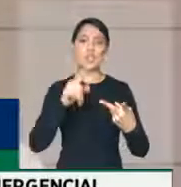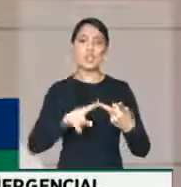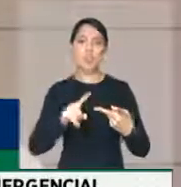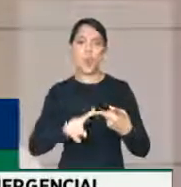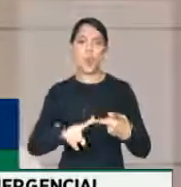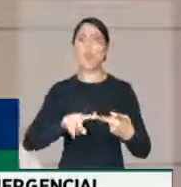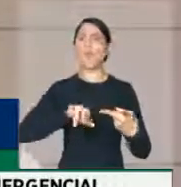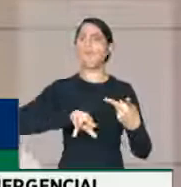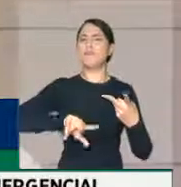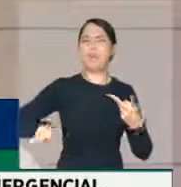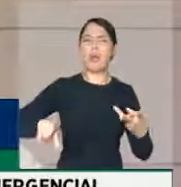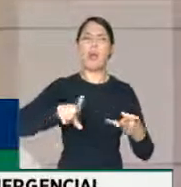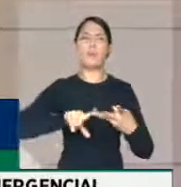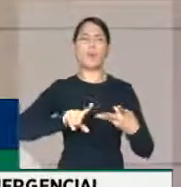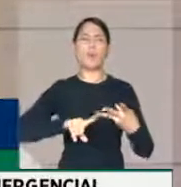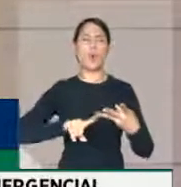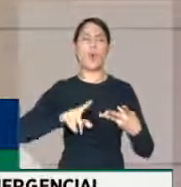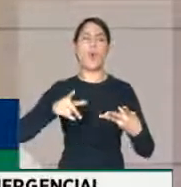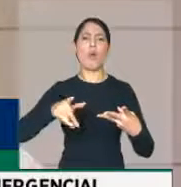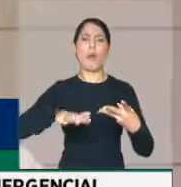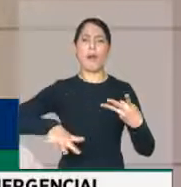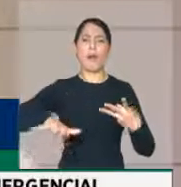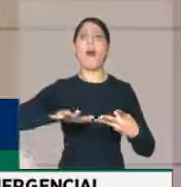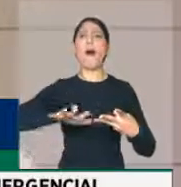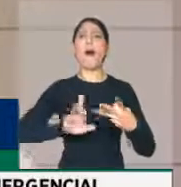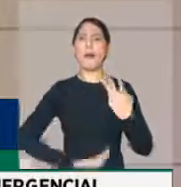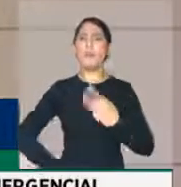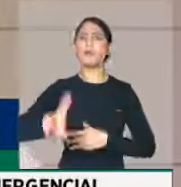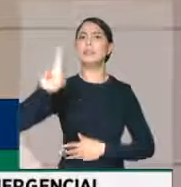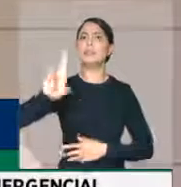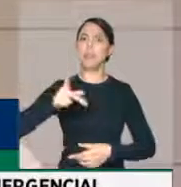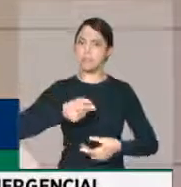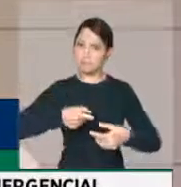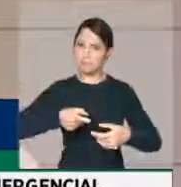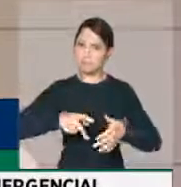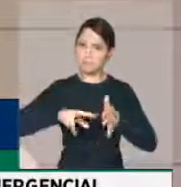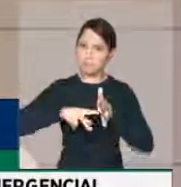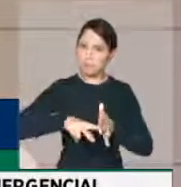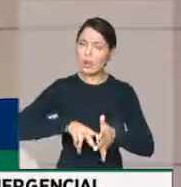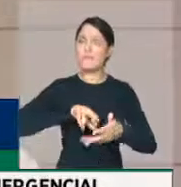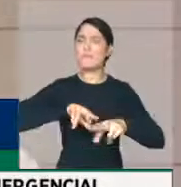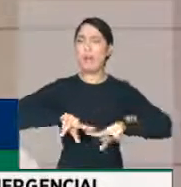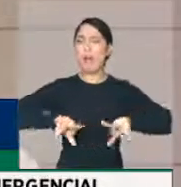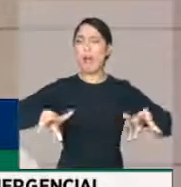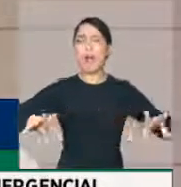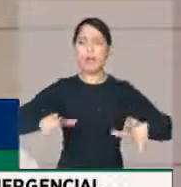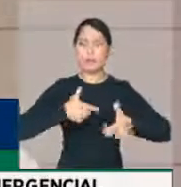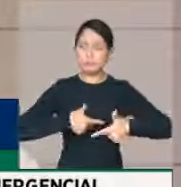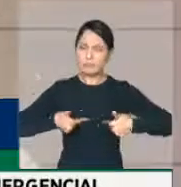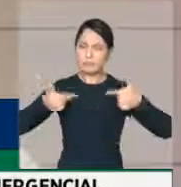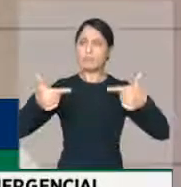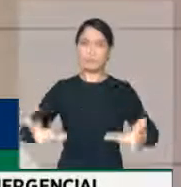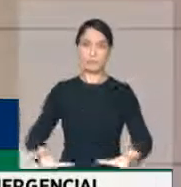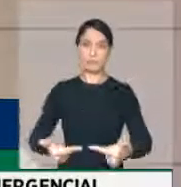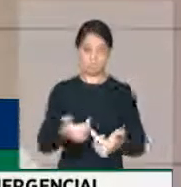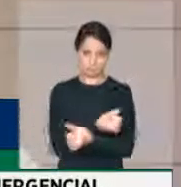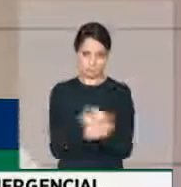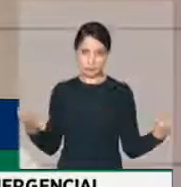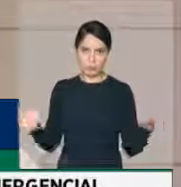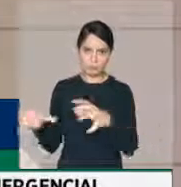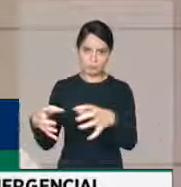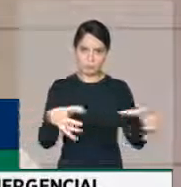pensadores, representantes de sindicatos, de partidos políticos, em várias frentes. Vimos, por